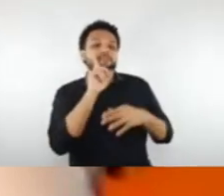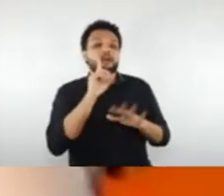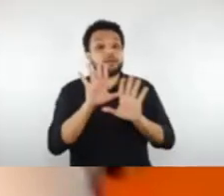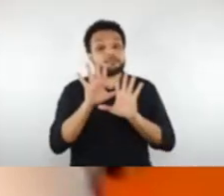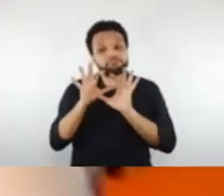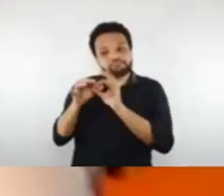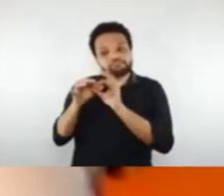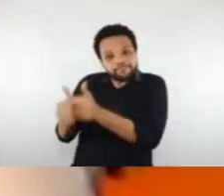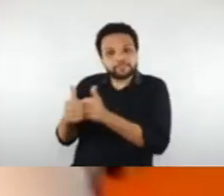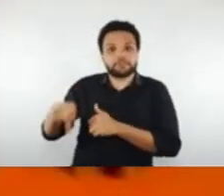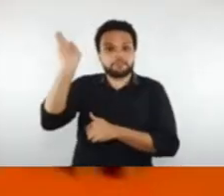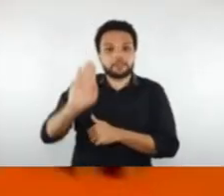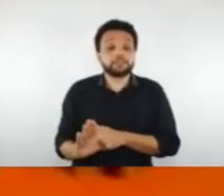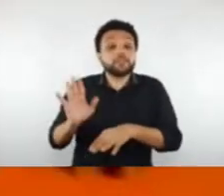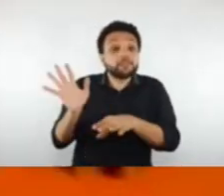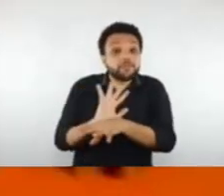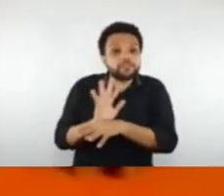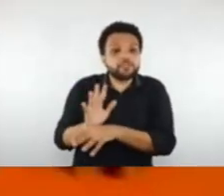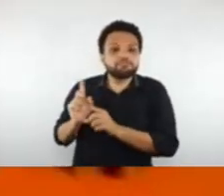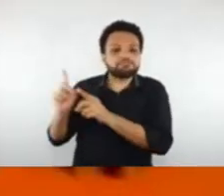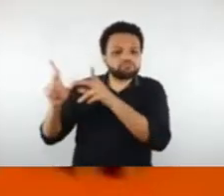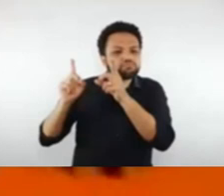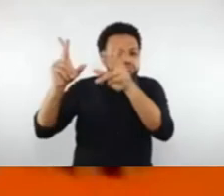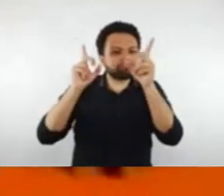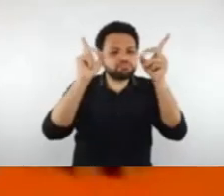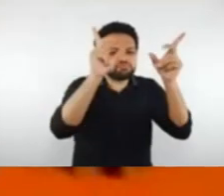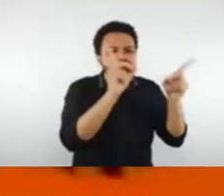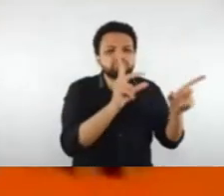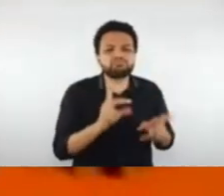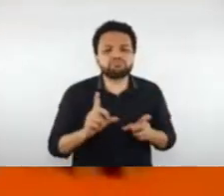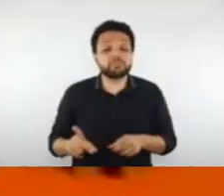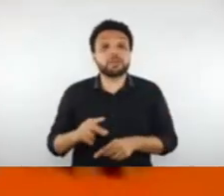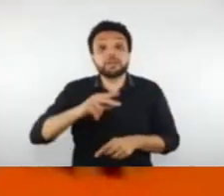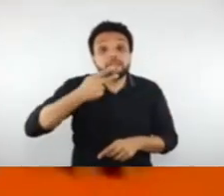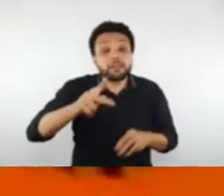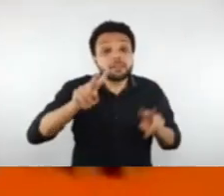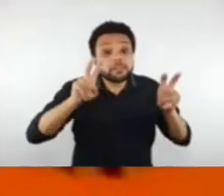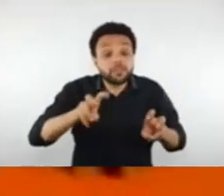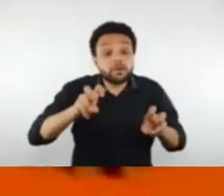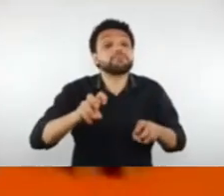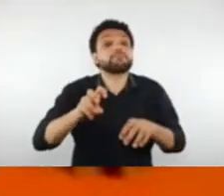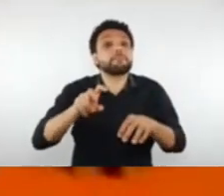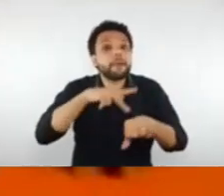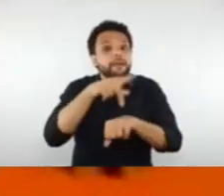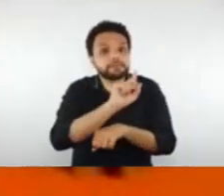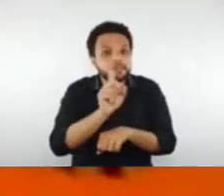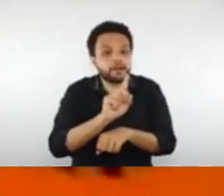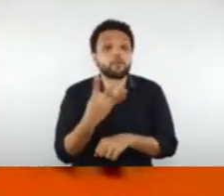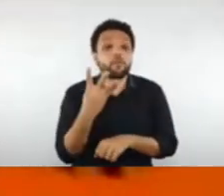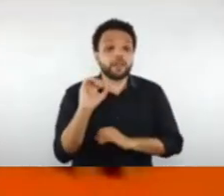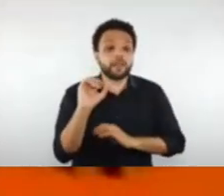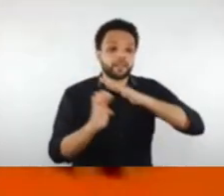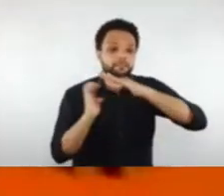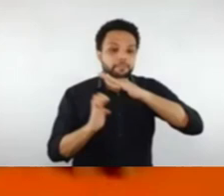de 40 players diferentes, não estou falando países, estou falando 40 compradores diferentes.